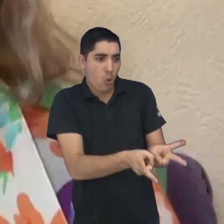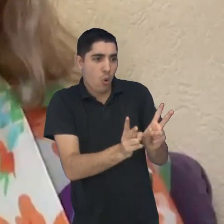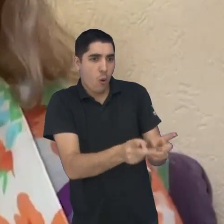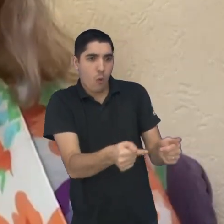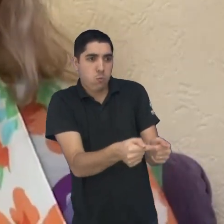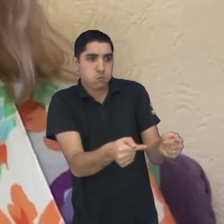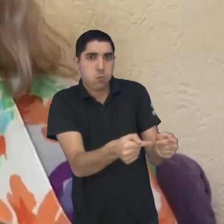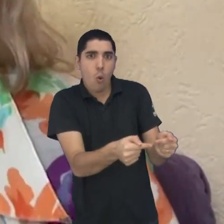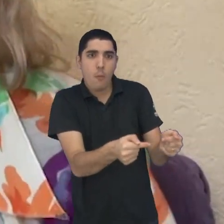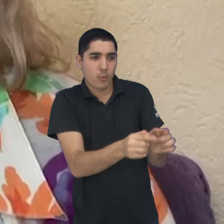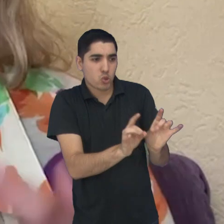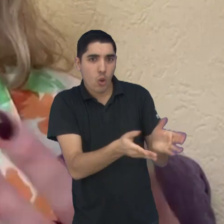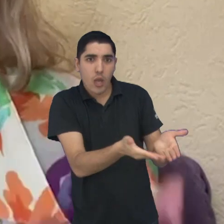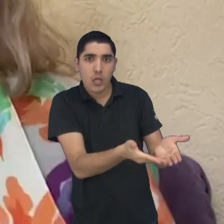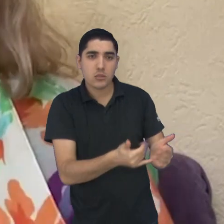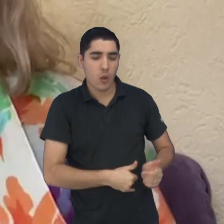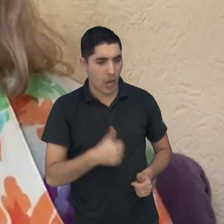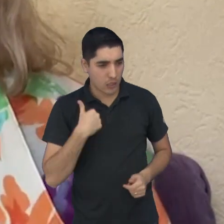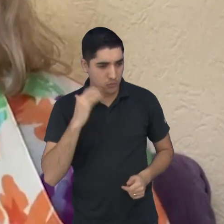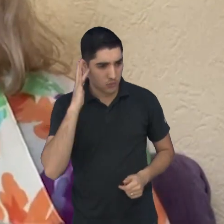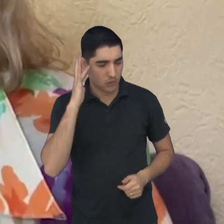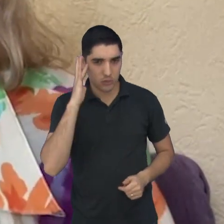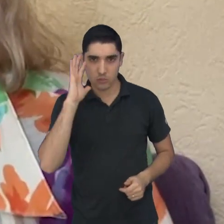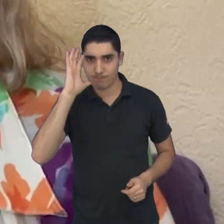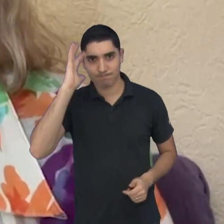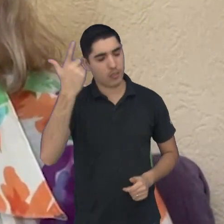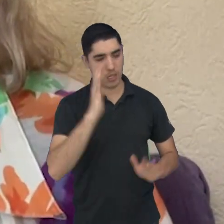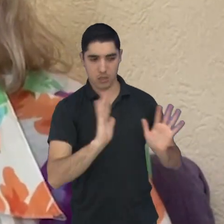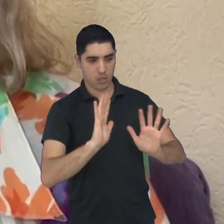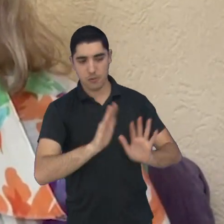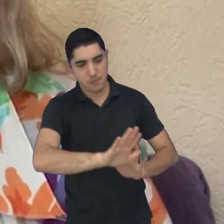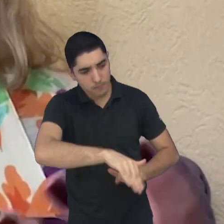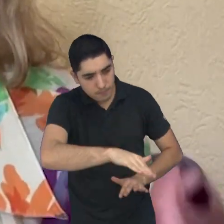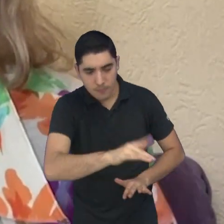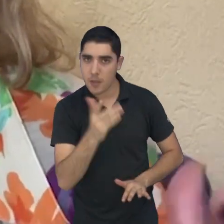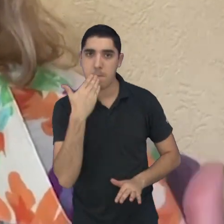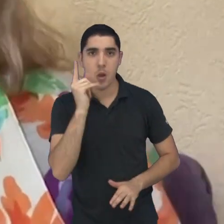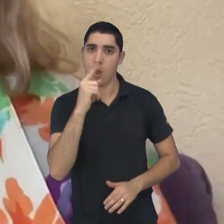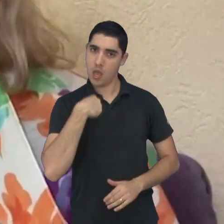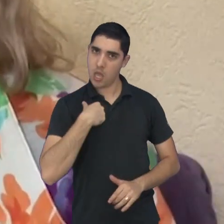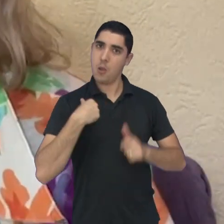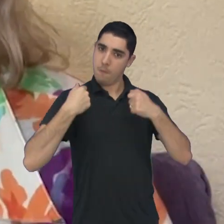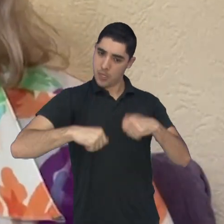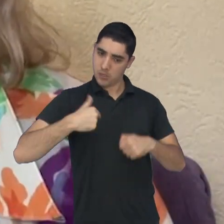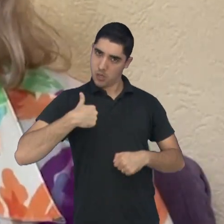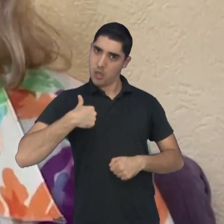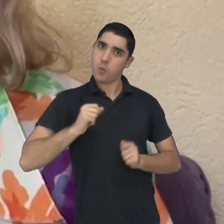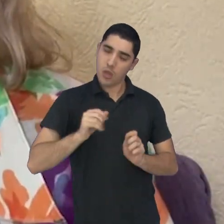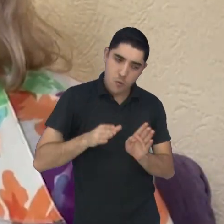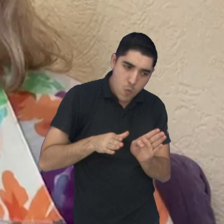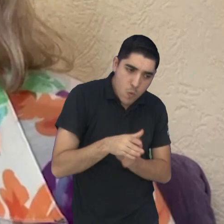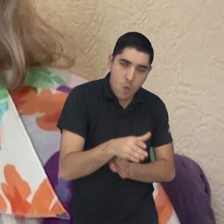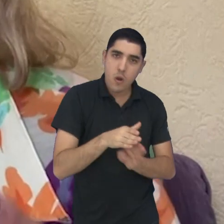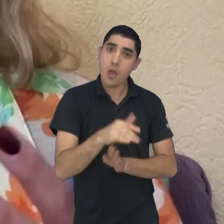eu precisava entrar. Eu precisava entrar na relação e eu precisava me colocar disponível amorosamente para o meu filho. E o que eu